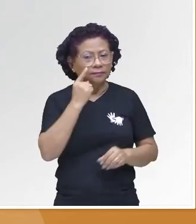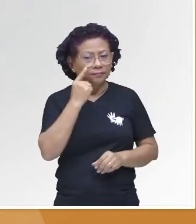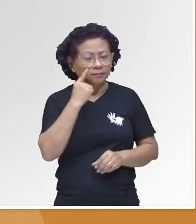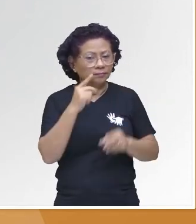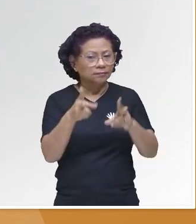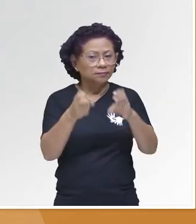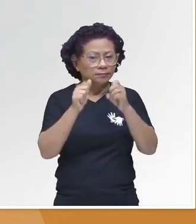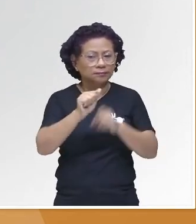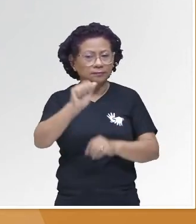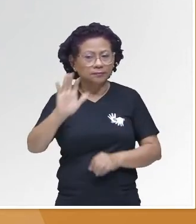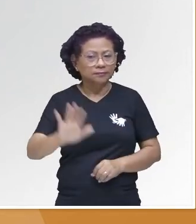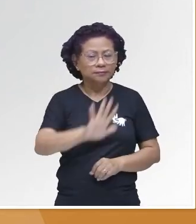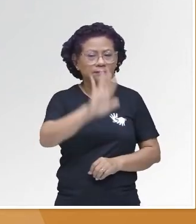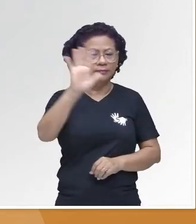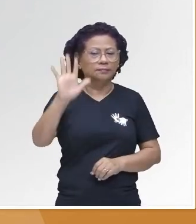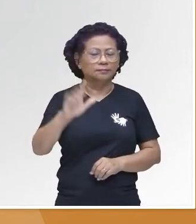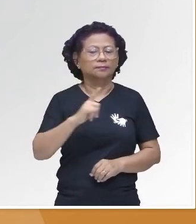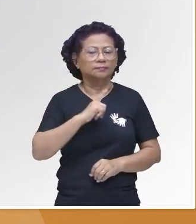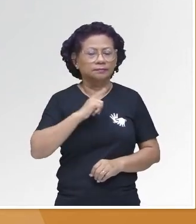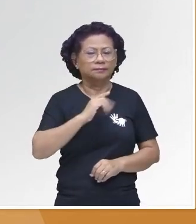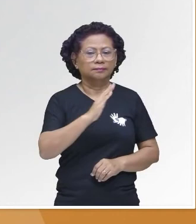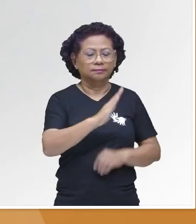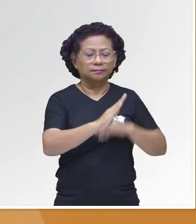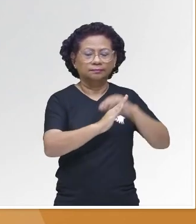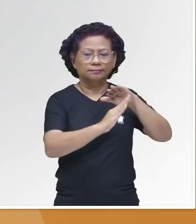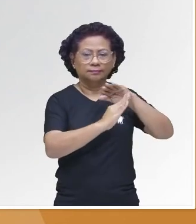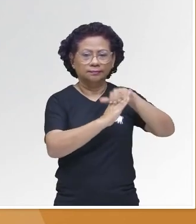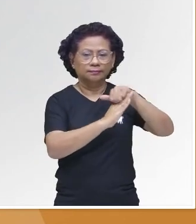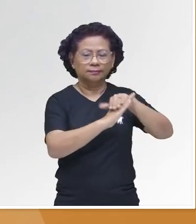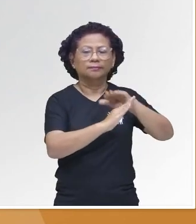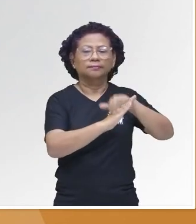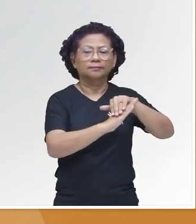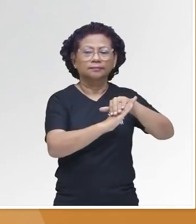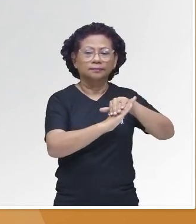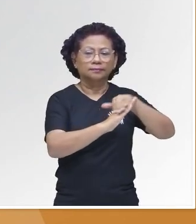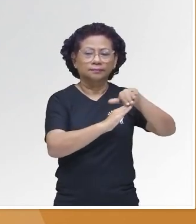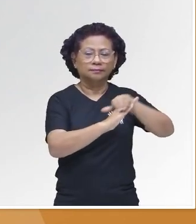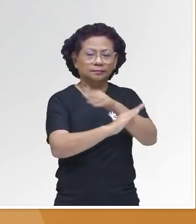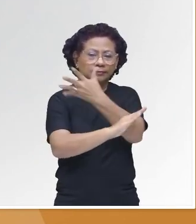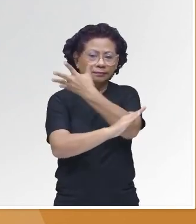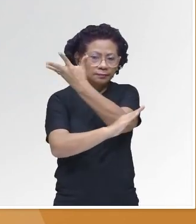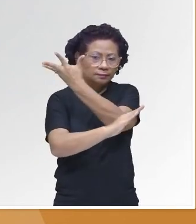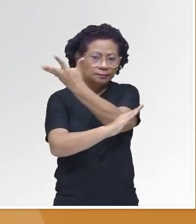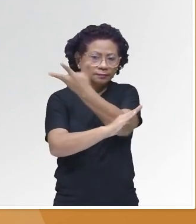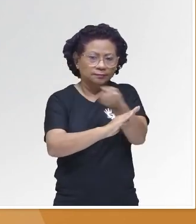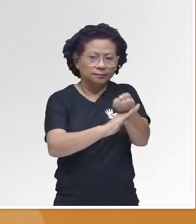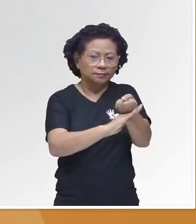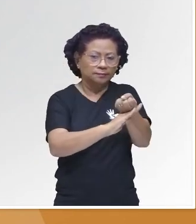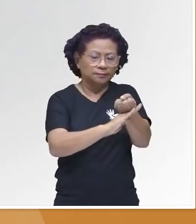aí na imagem. Tá? É uma ótima opção para áreas rurais, né? Porém,